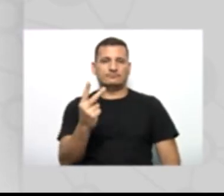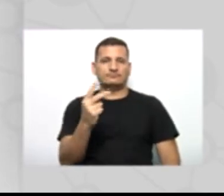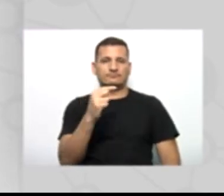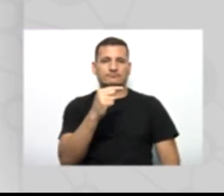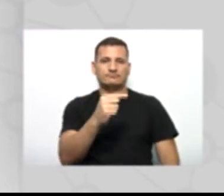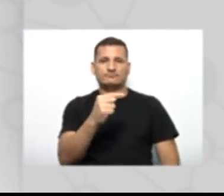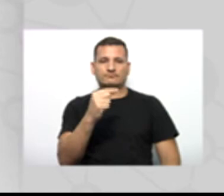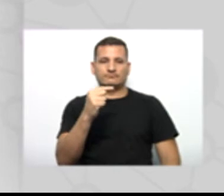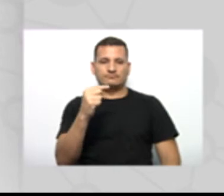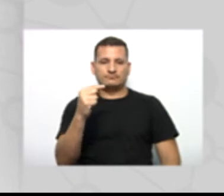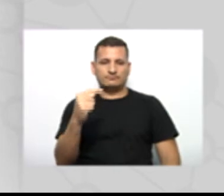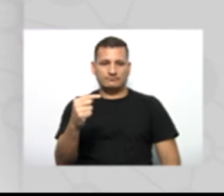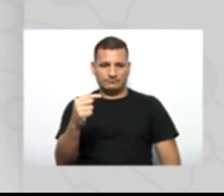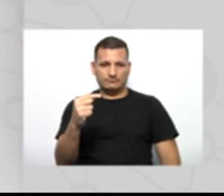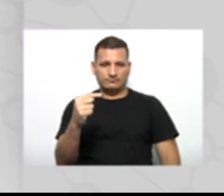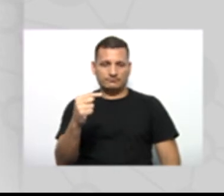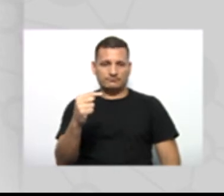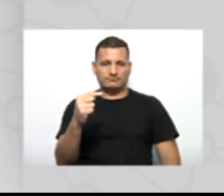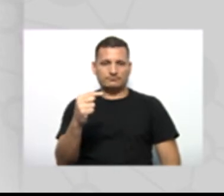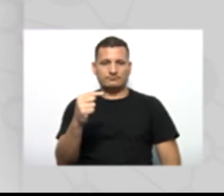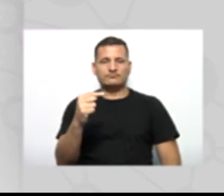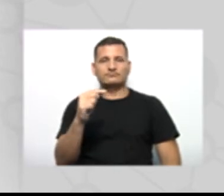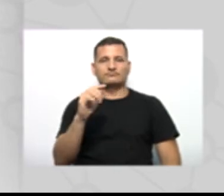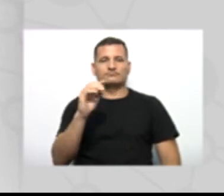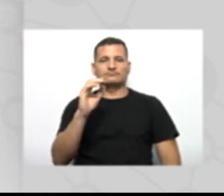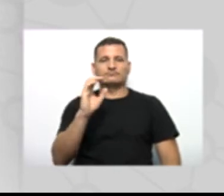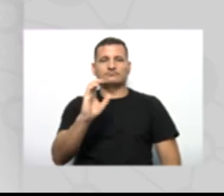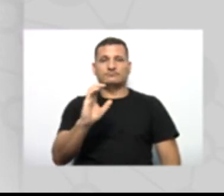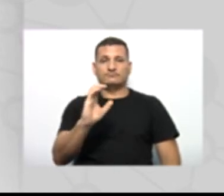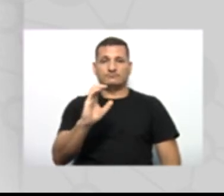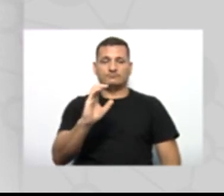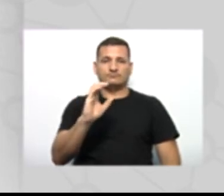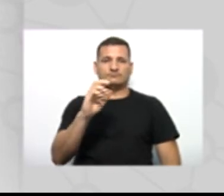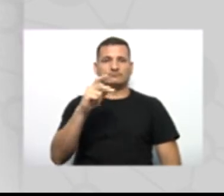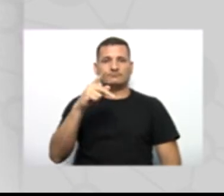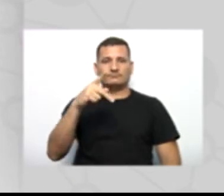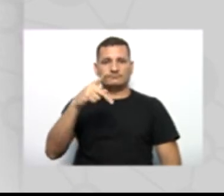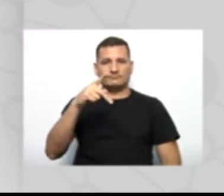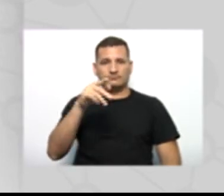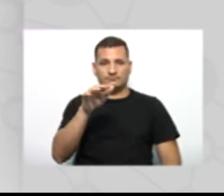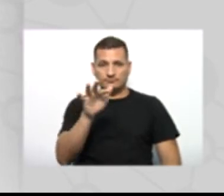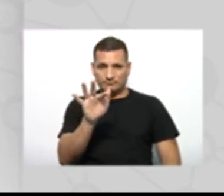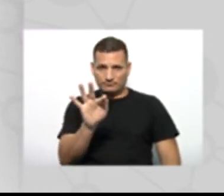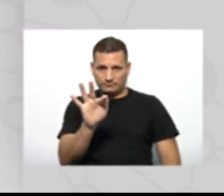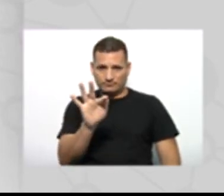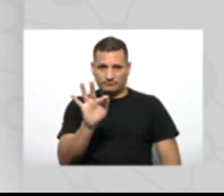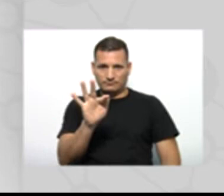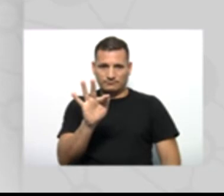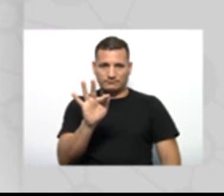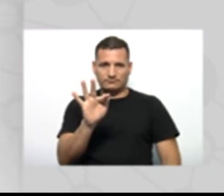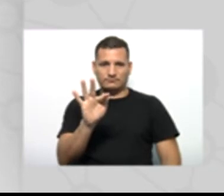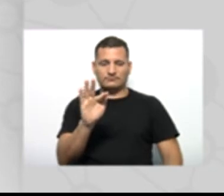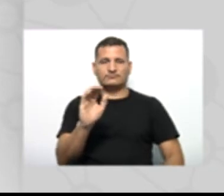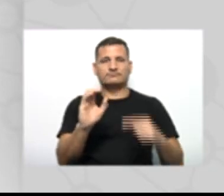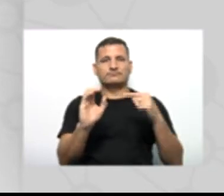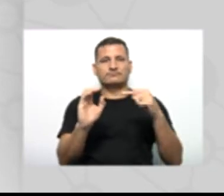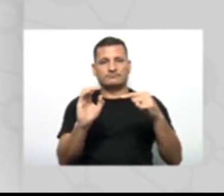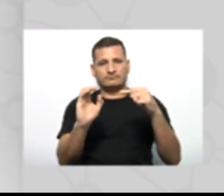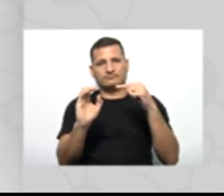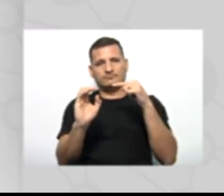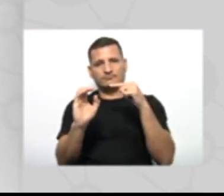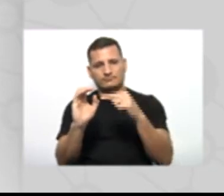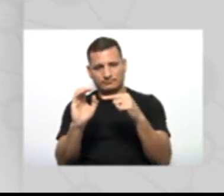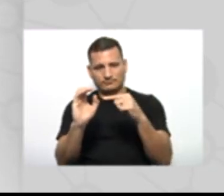atributo. Vou fazer isso com o atributo CPF. Olha lá, ó. Self, ponto. Aí você vai colocar, ó,